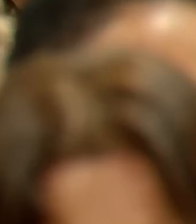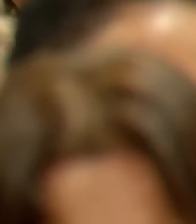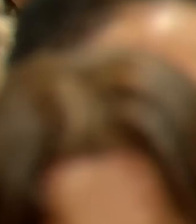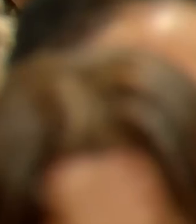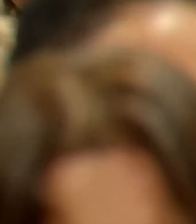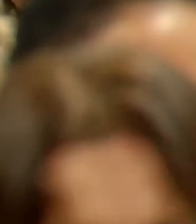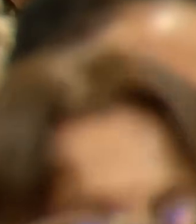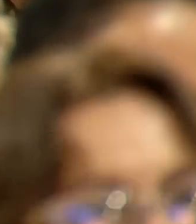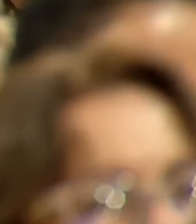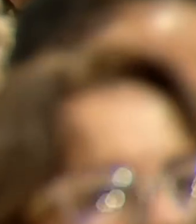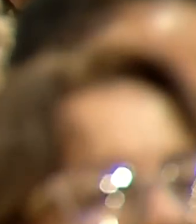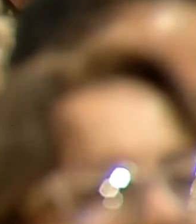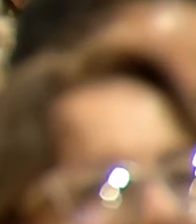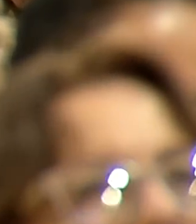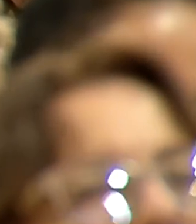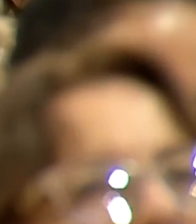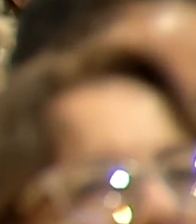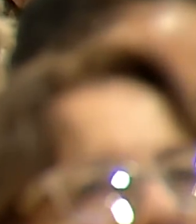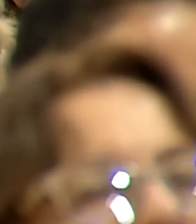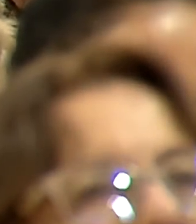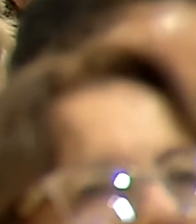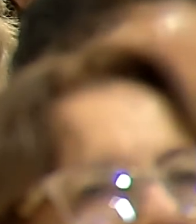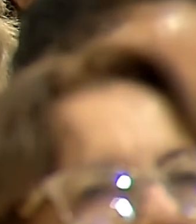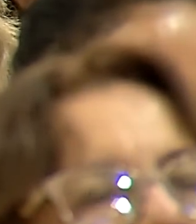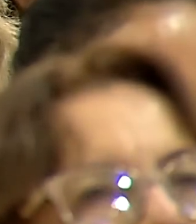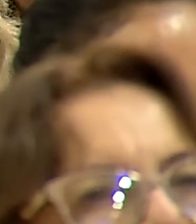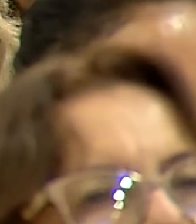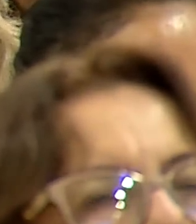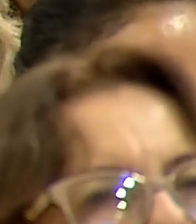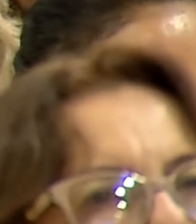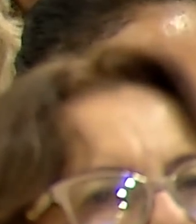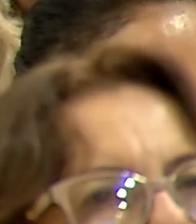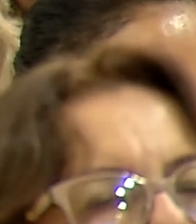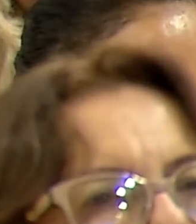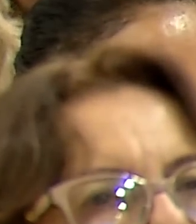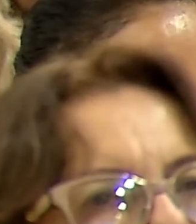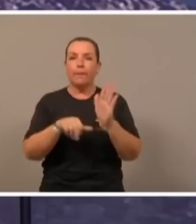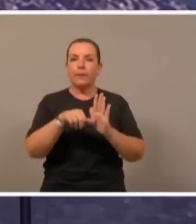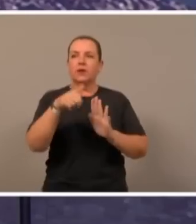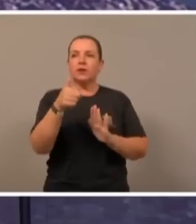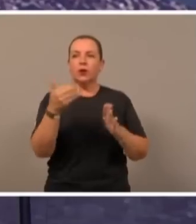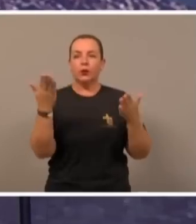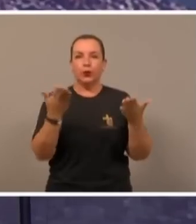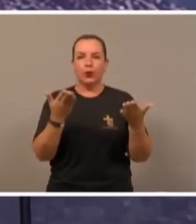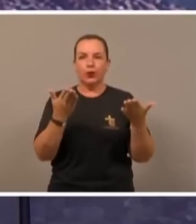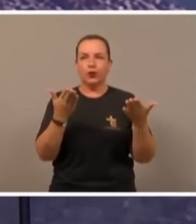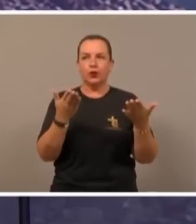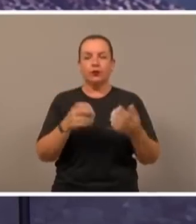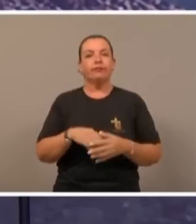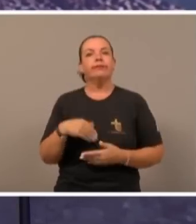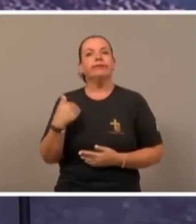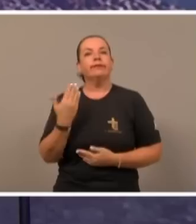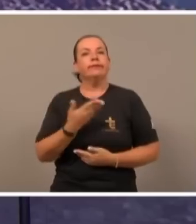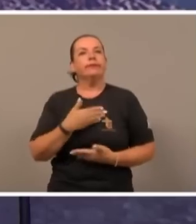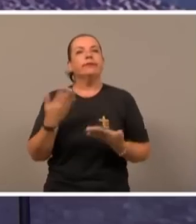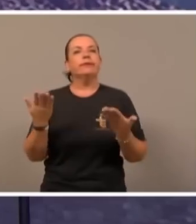como vai sua vida de oração? Eu gostaria que você se colocasse no teu